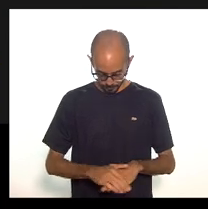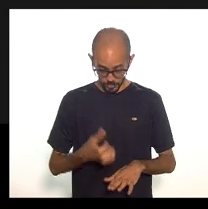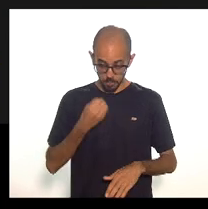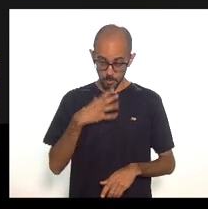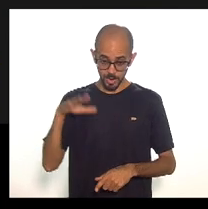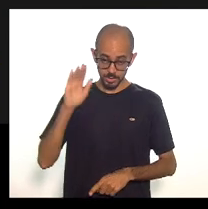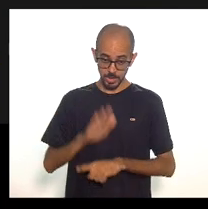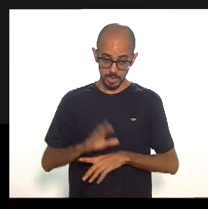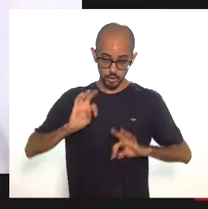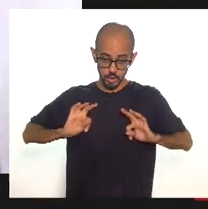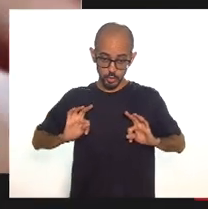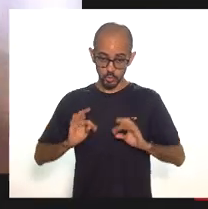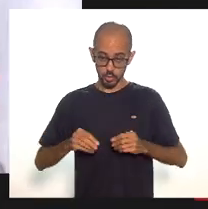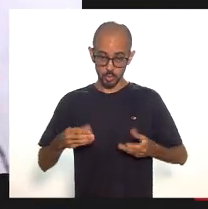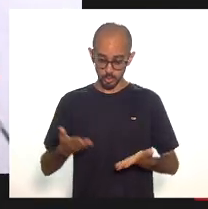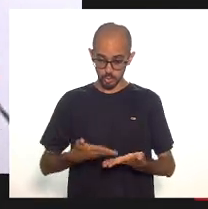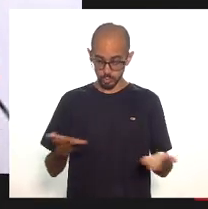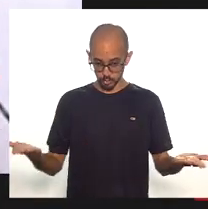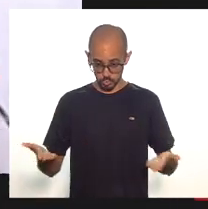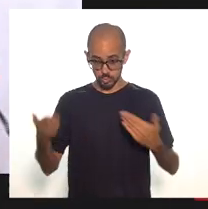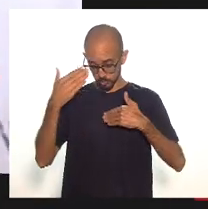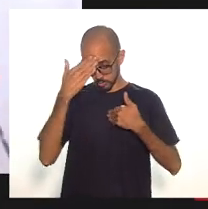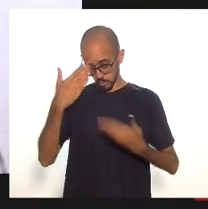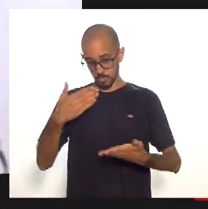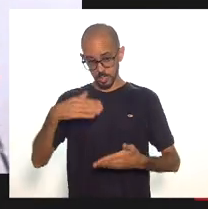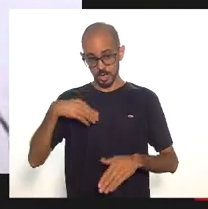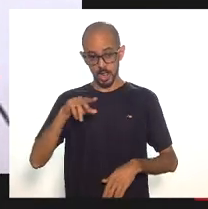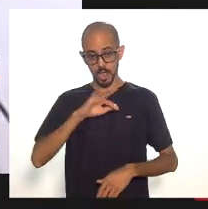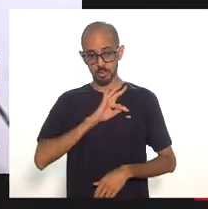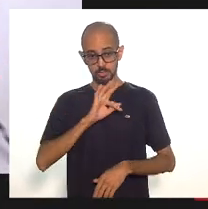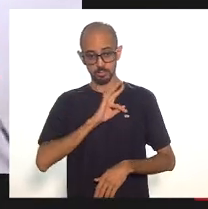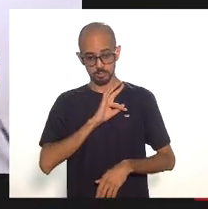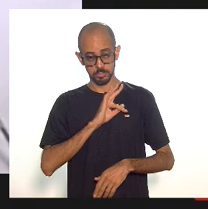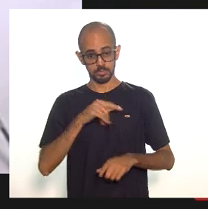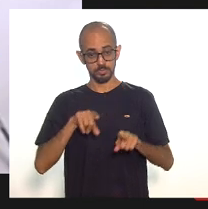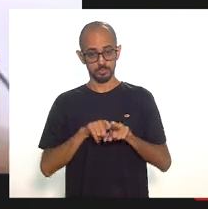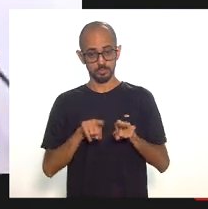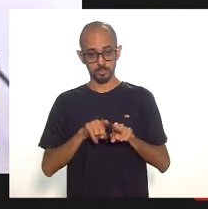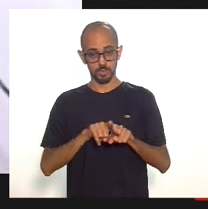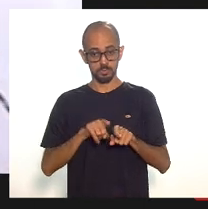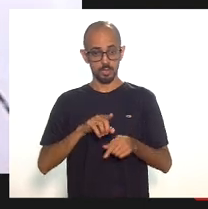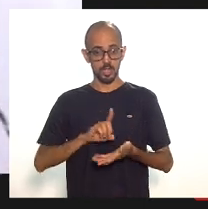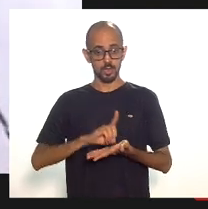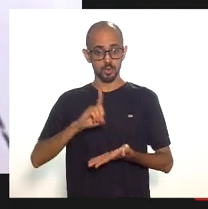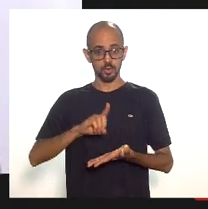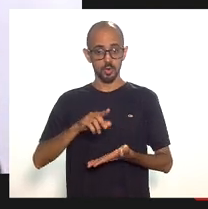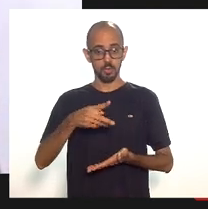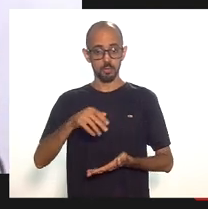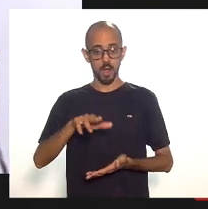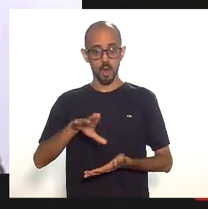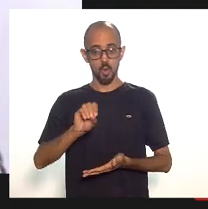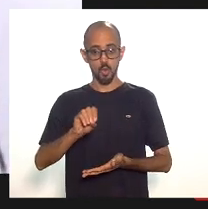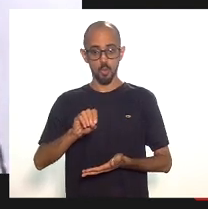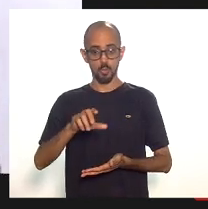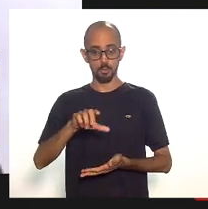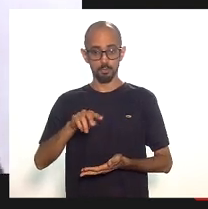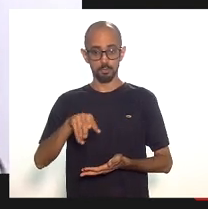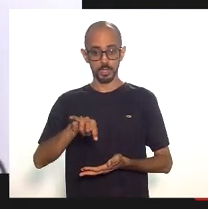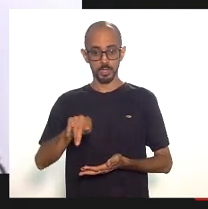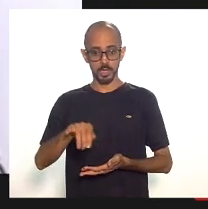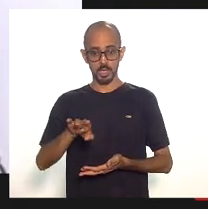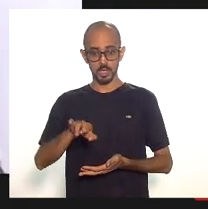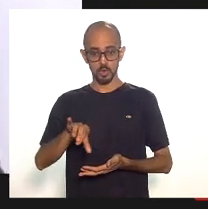Boa tarde a todos. Obrigado à deputada Marta Rocha, doutor Paulo Pinheiro. E eu queria começar com uma preocupação com